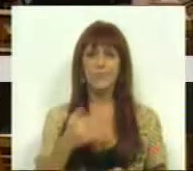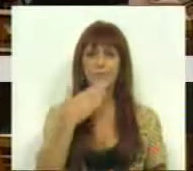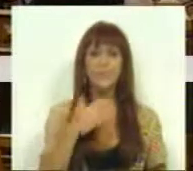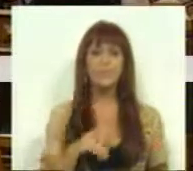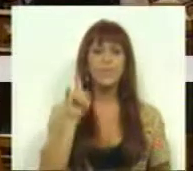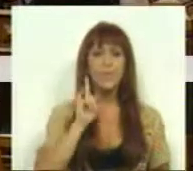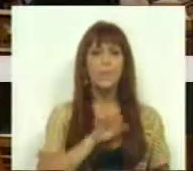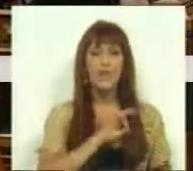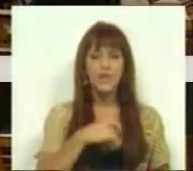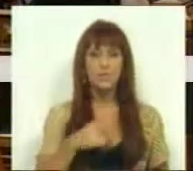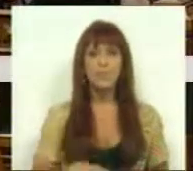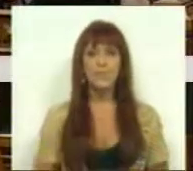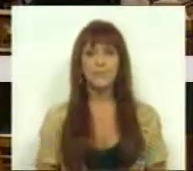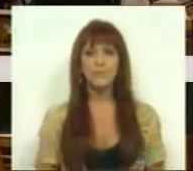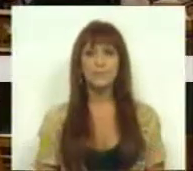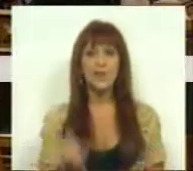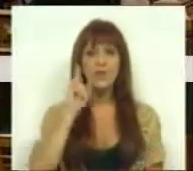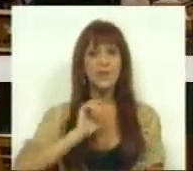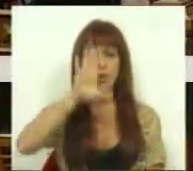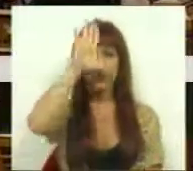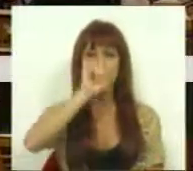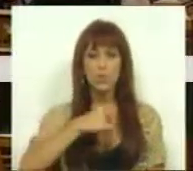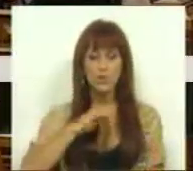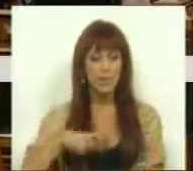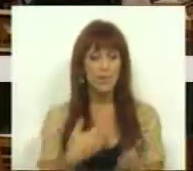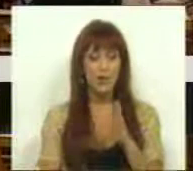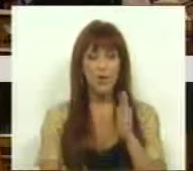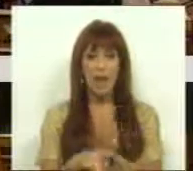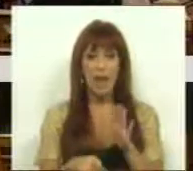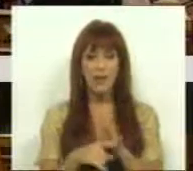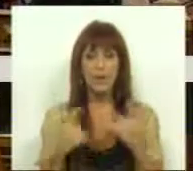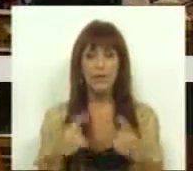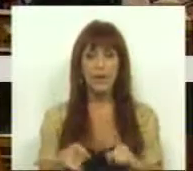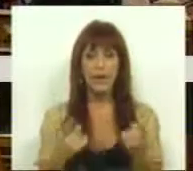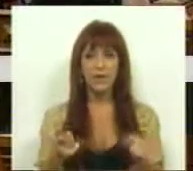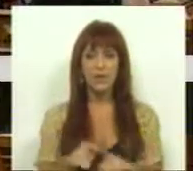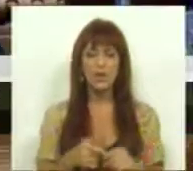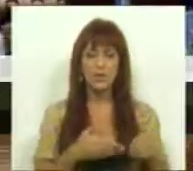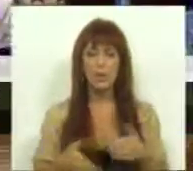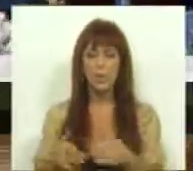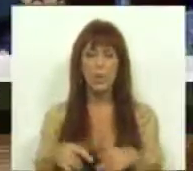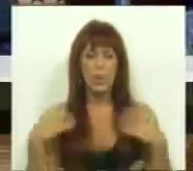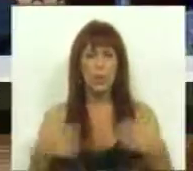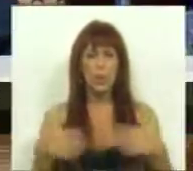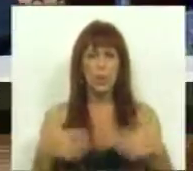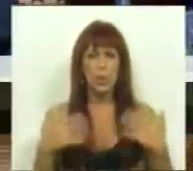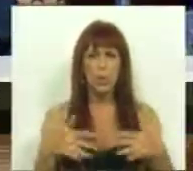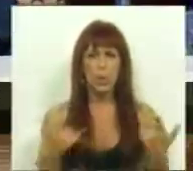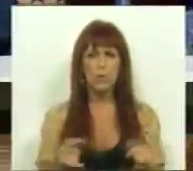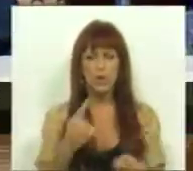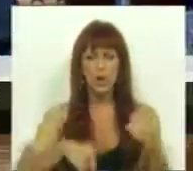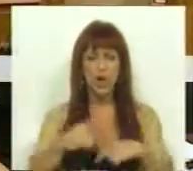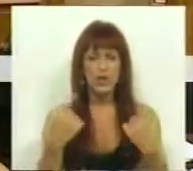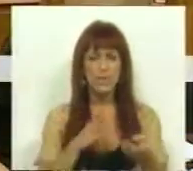Muito obrigada, Sr. Presidente. Sra. Ministra, esta proposta de lei teve um percurso atribulado.